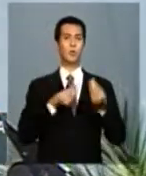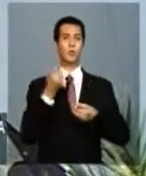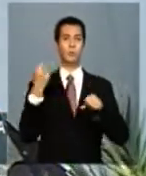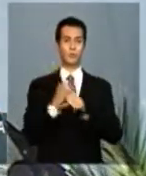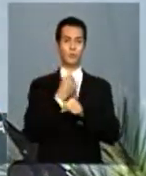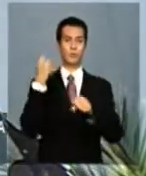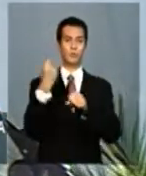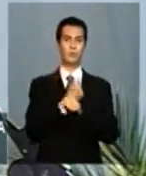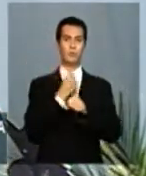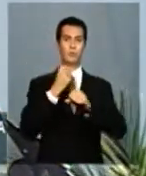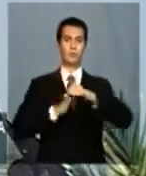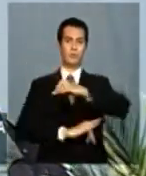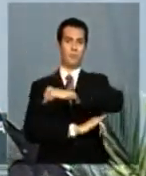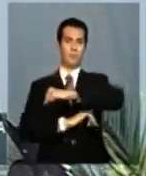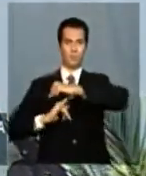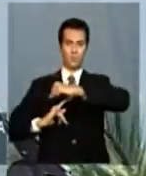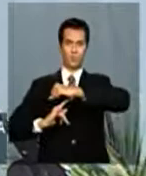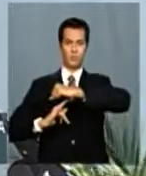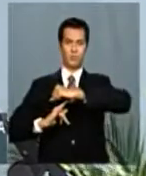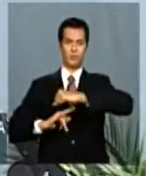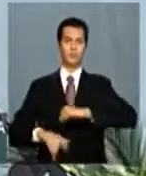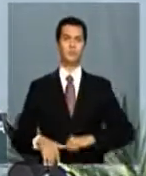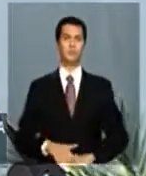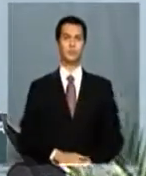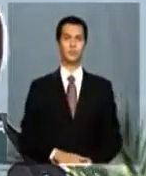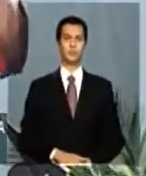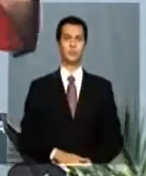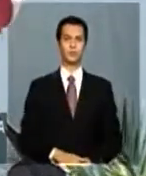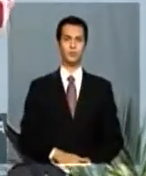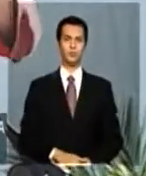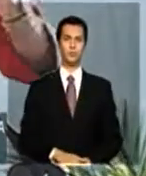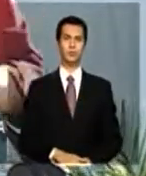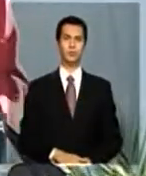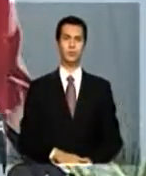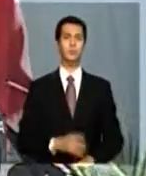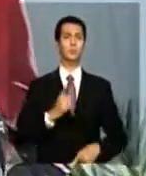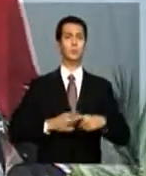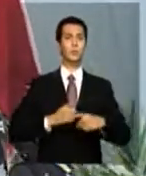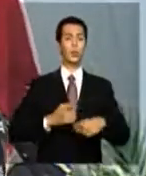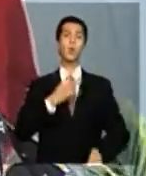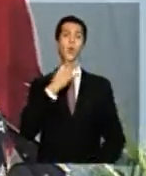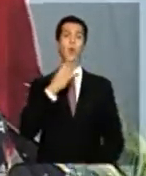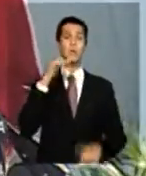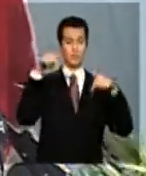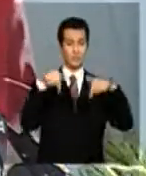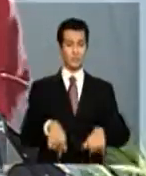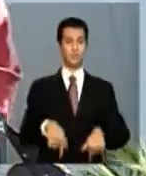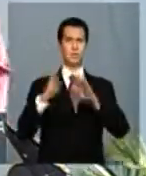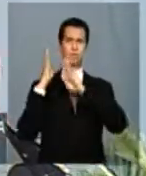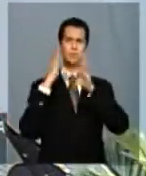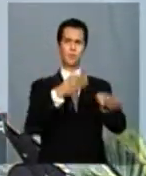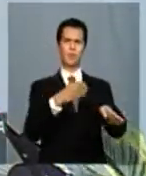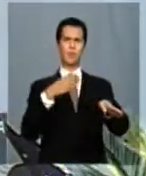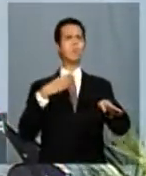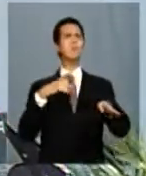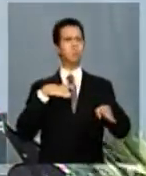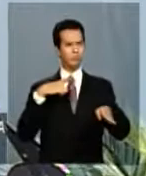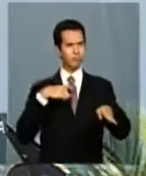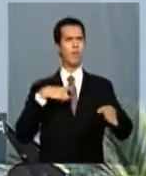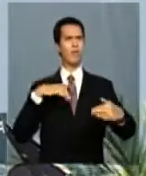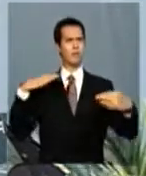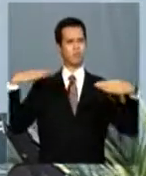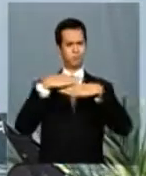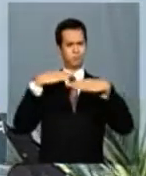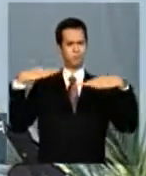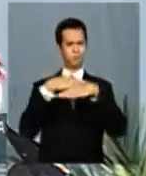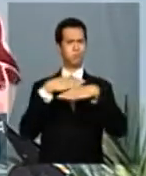ponte, a construção dessa ponte. Não só porque eu conheço esse fluxo, mas também porque o general Frache